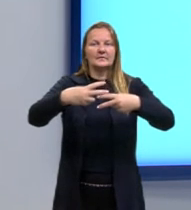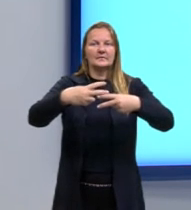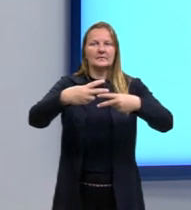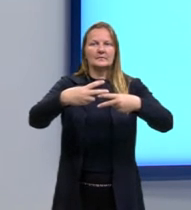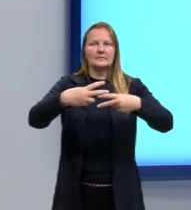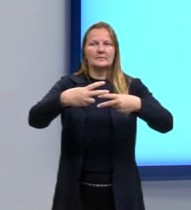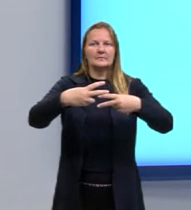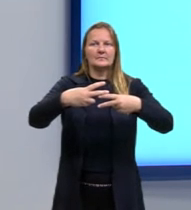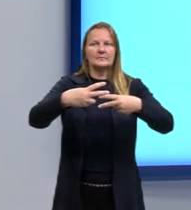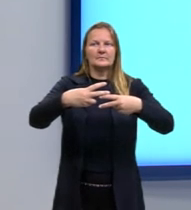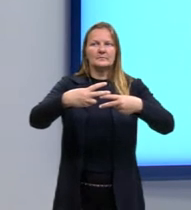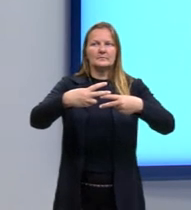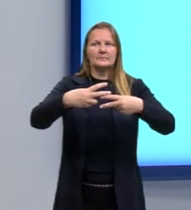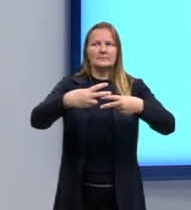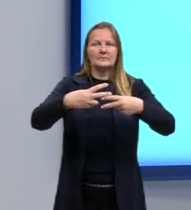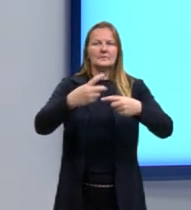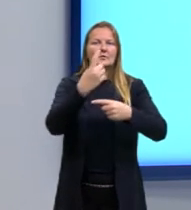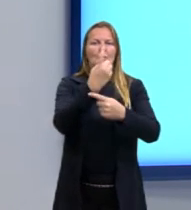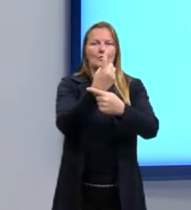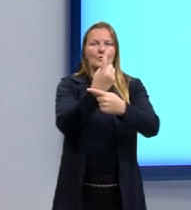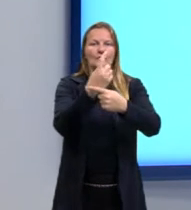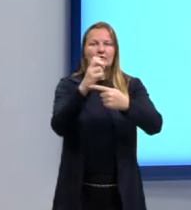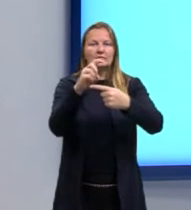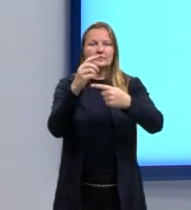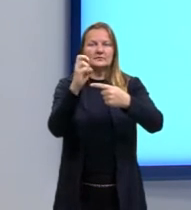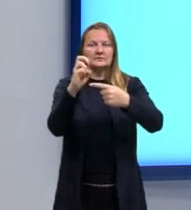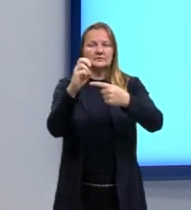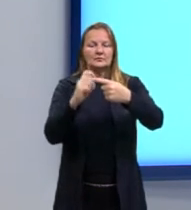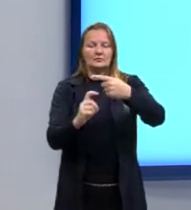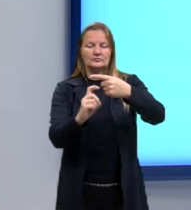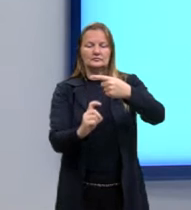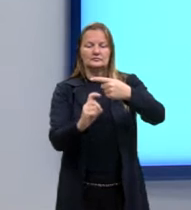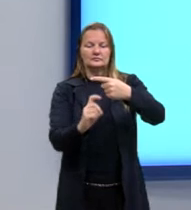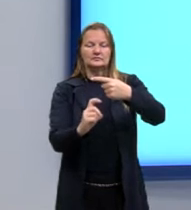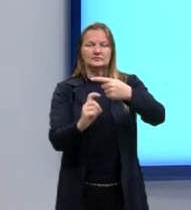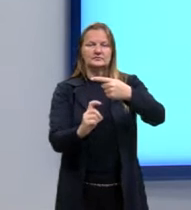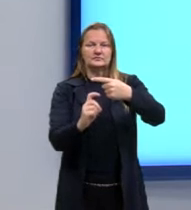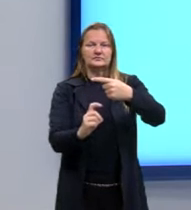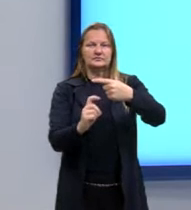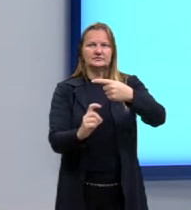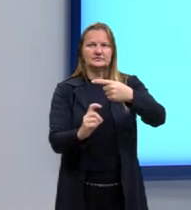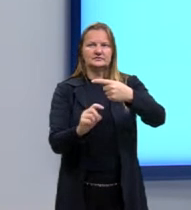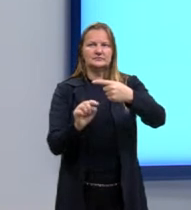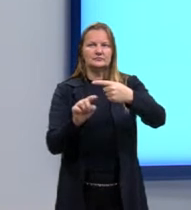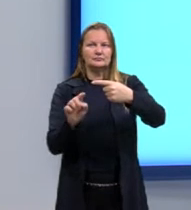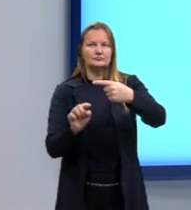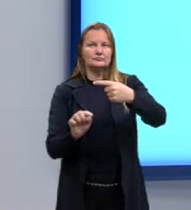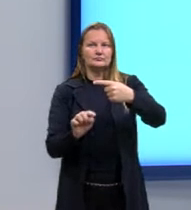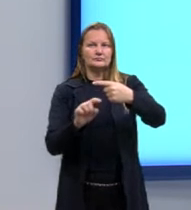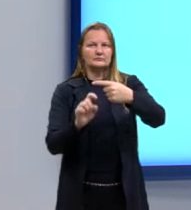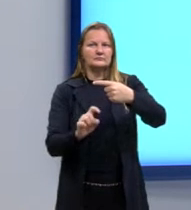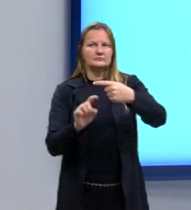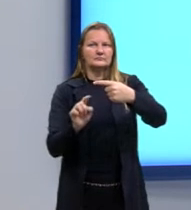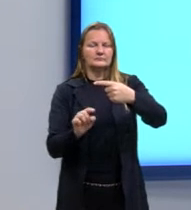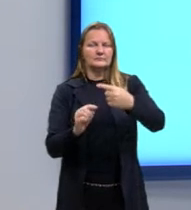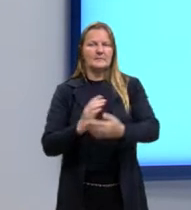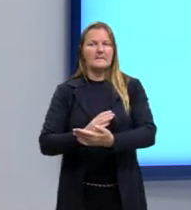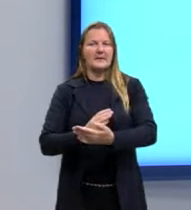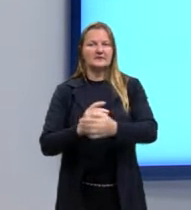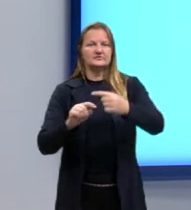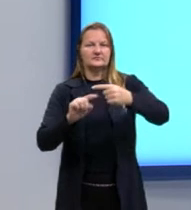de variação é 1,5 sobre x o X é a média né que nós precisamos utilizar